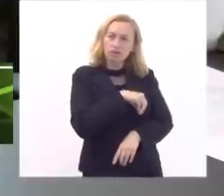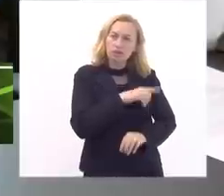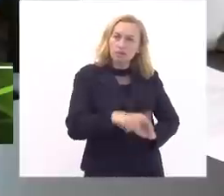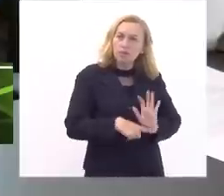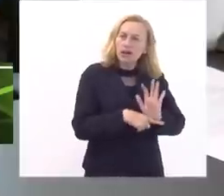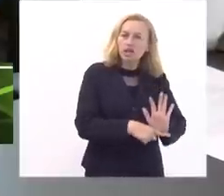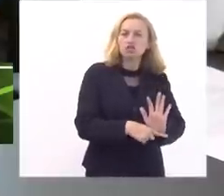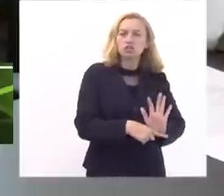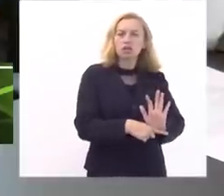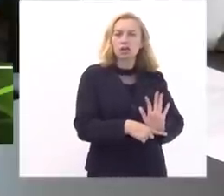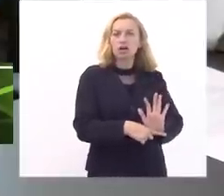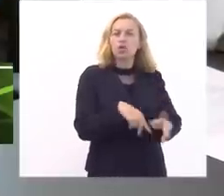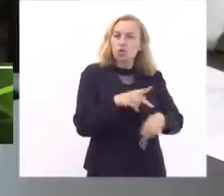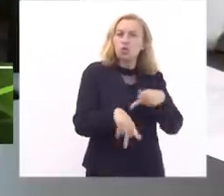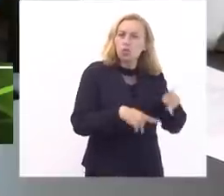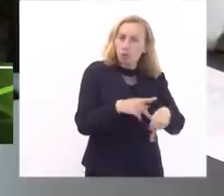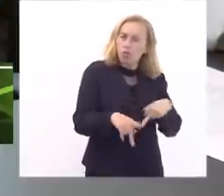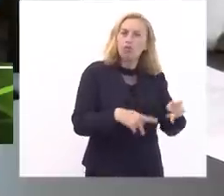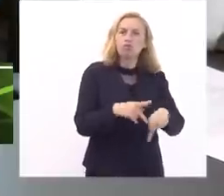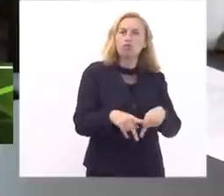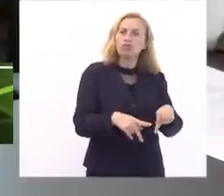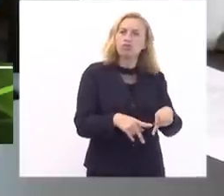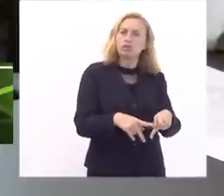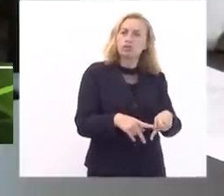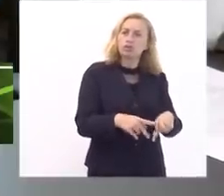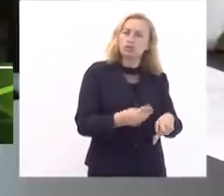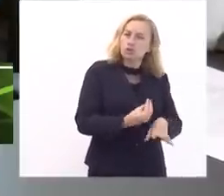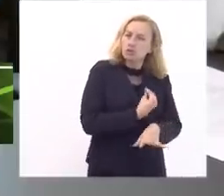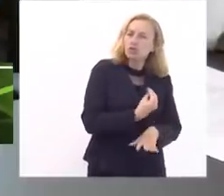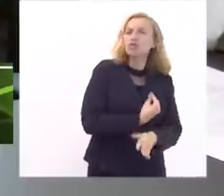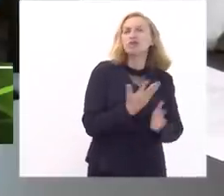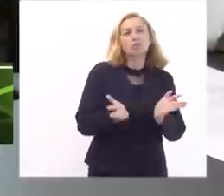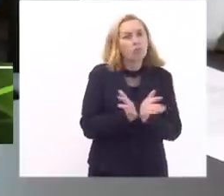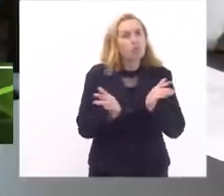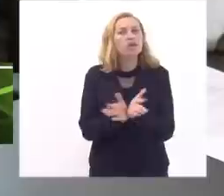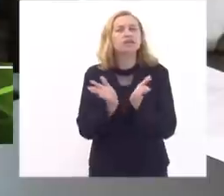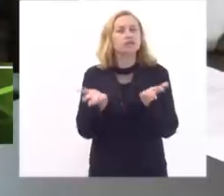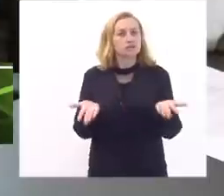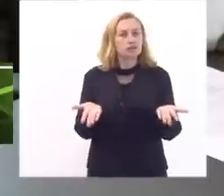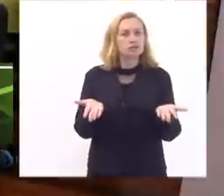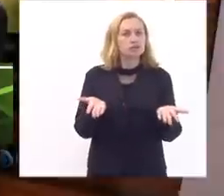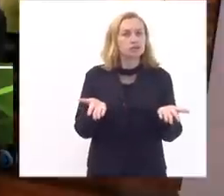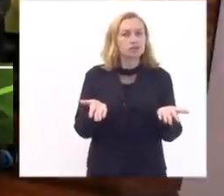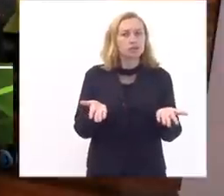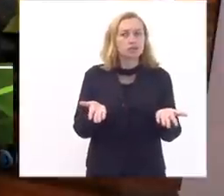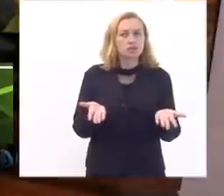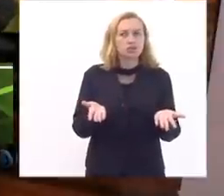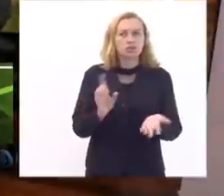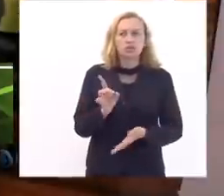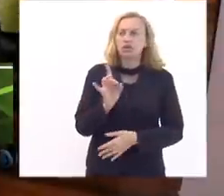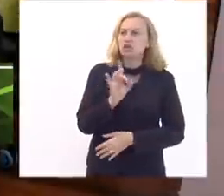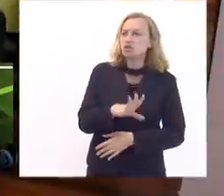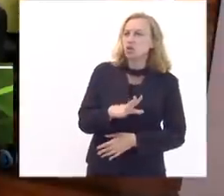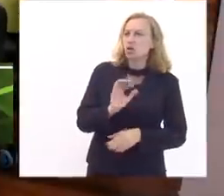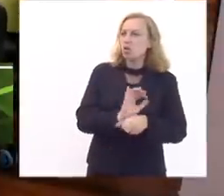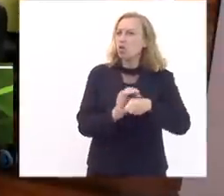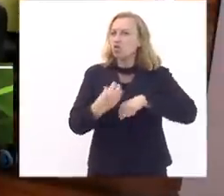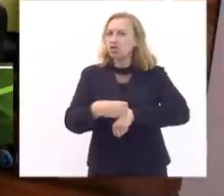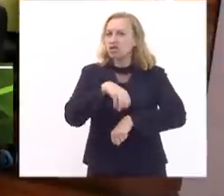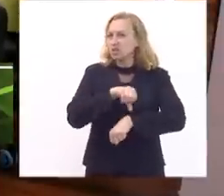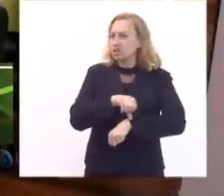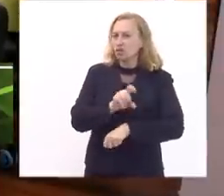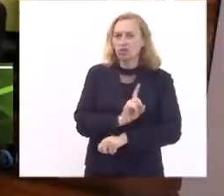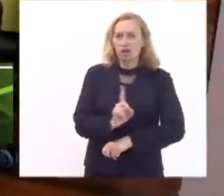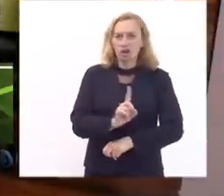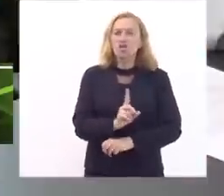o abismo que está colocado o Estado do Rio de Janeiro? Afinal de contas, não foi só a Covid-19.